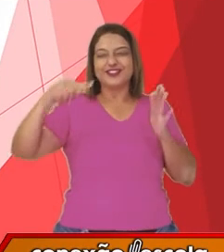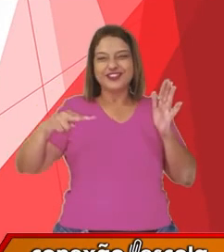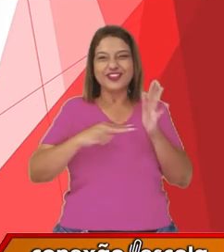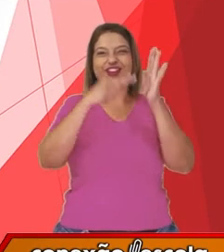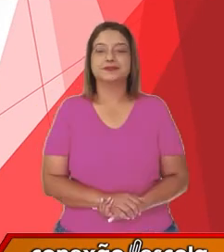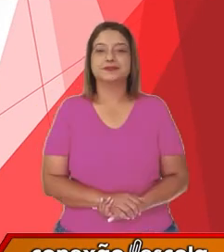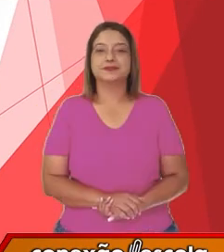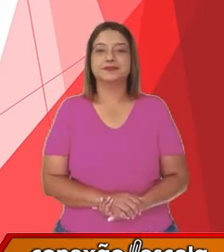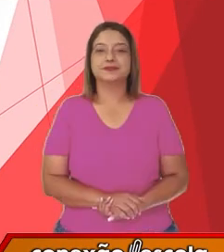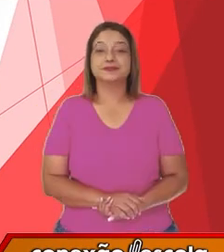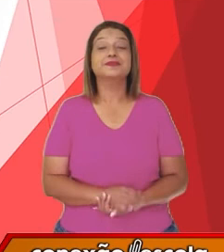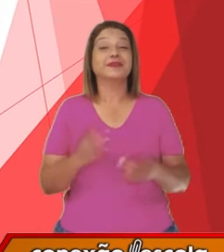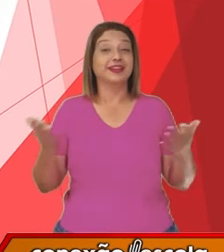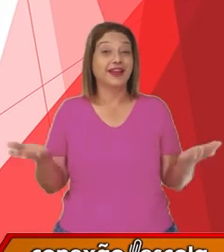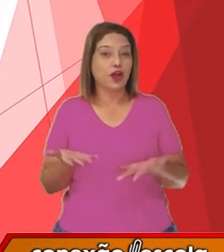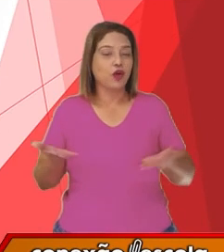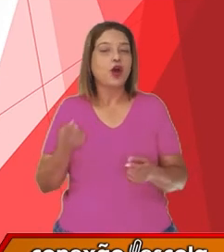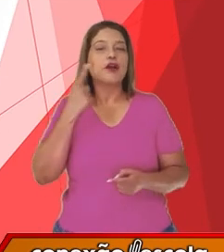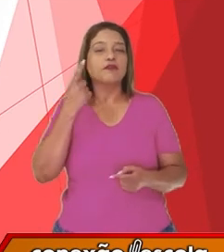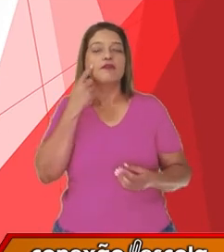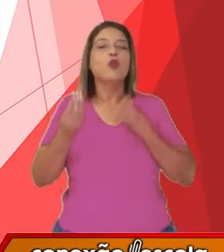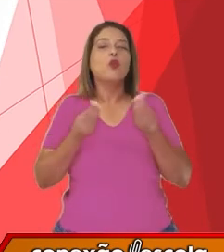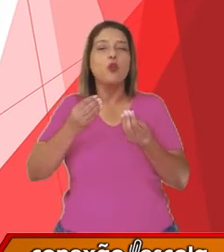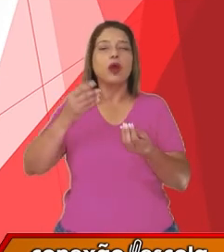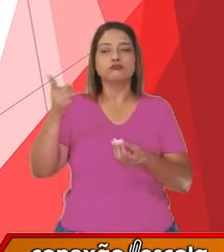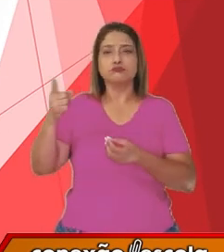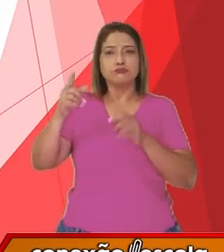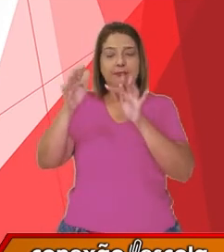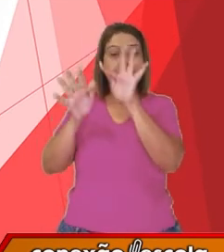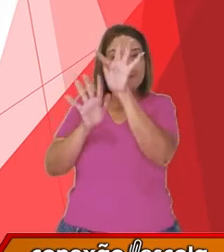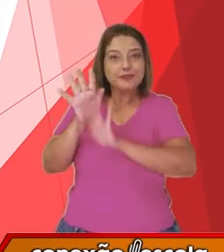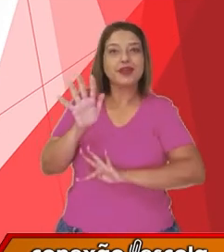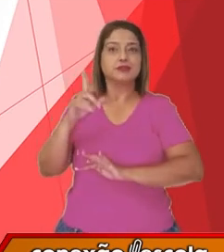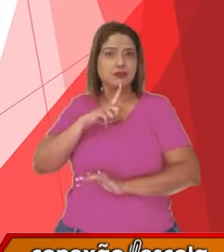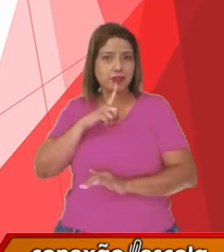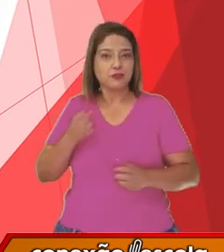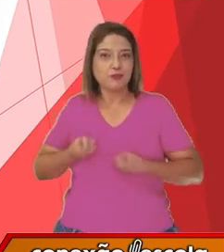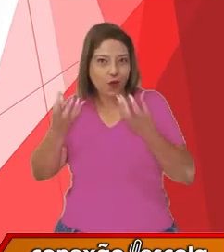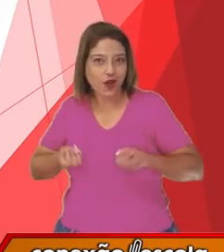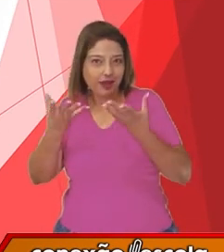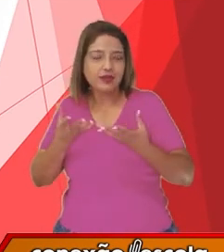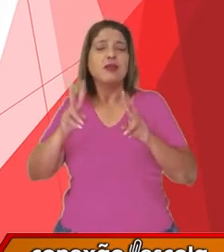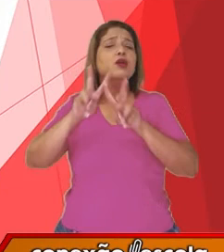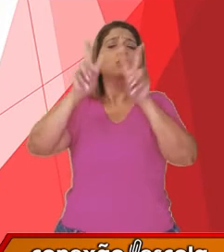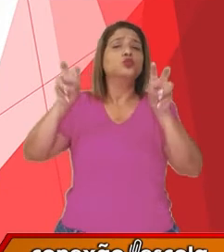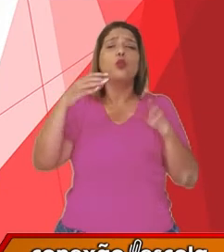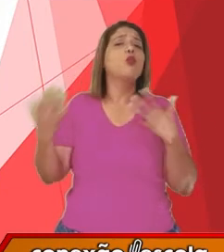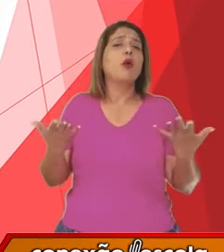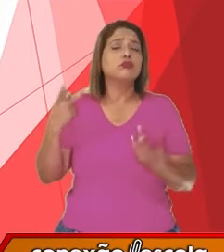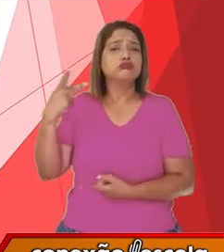rimas. Vamos interpretar o poema? Do que se trata? Qual assunto